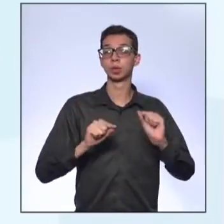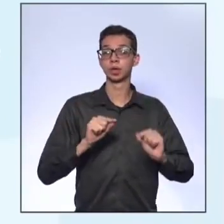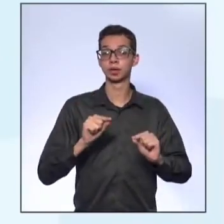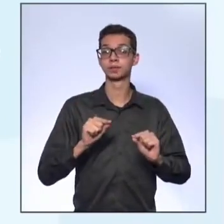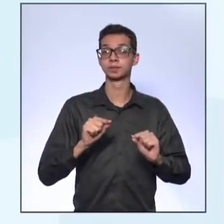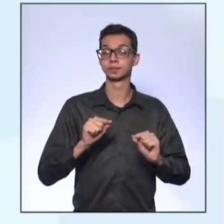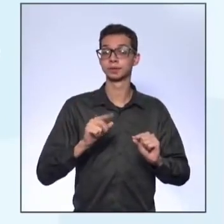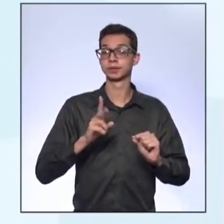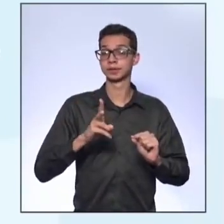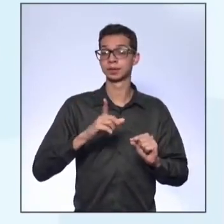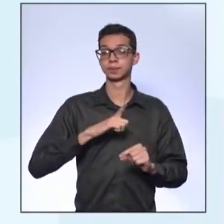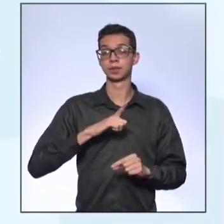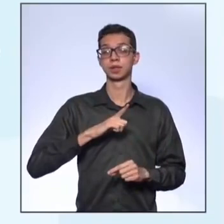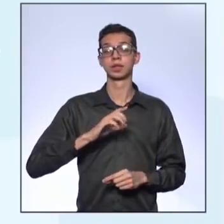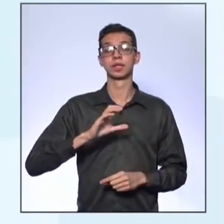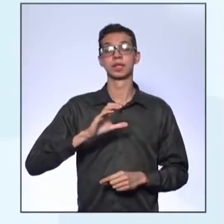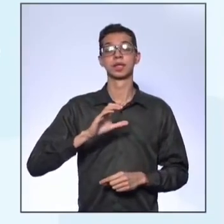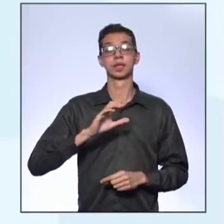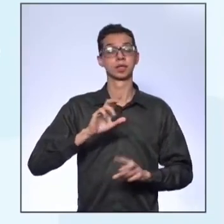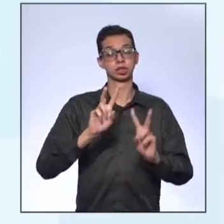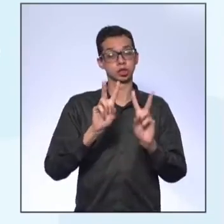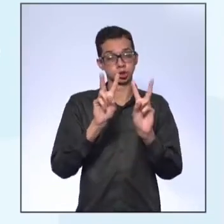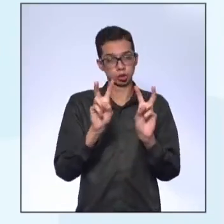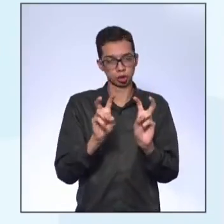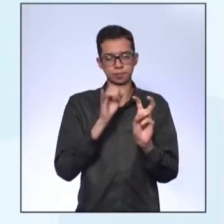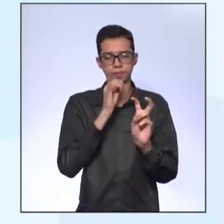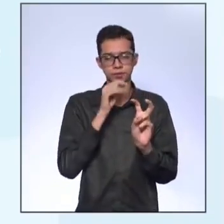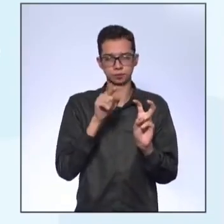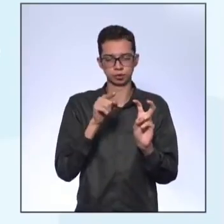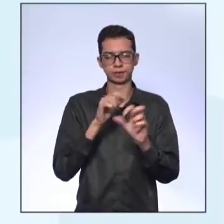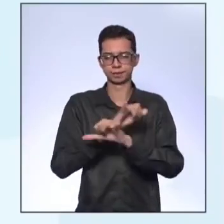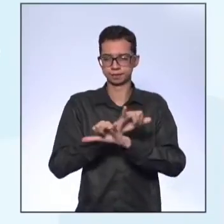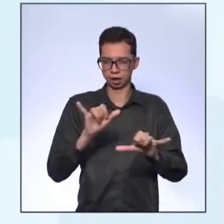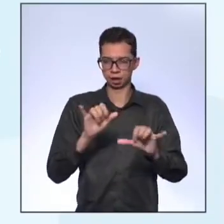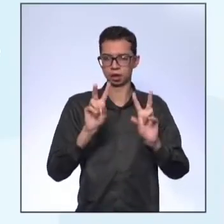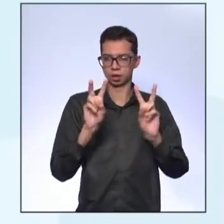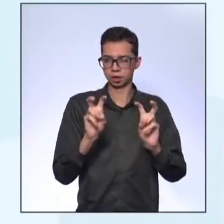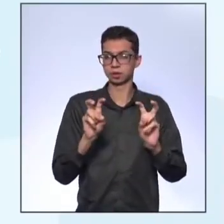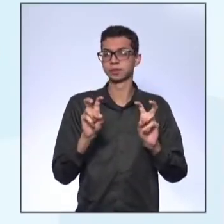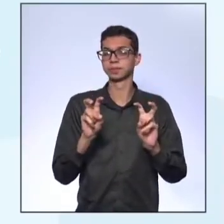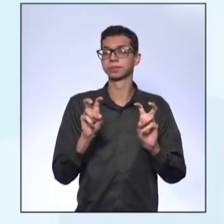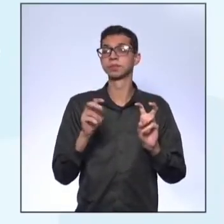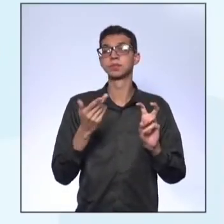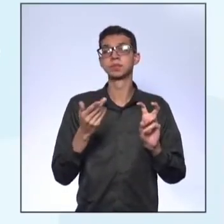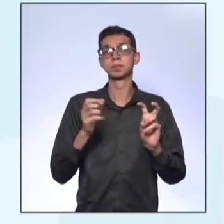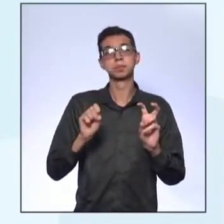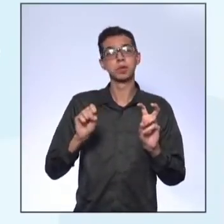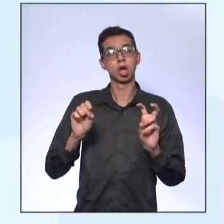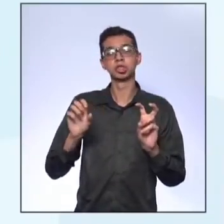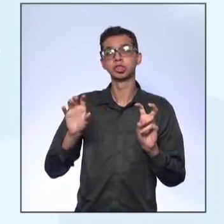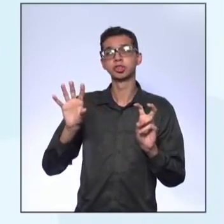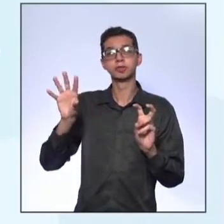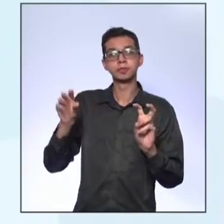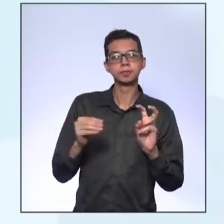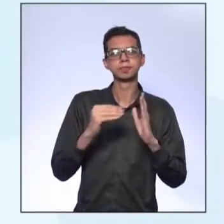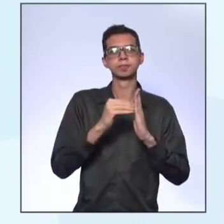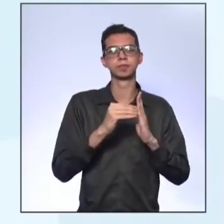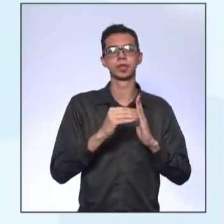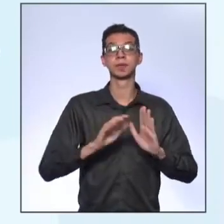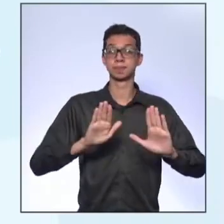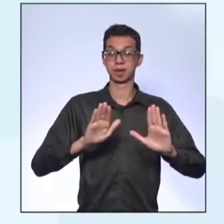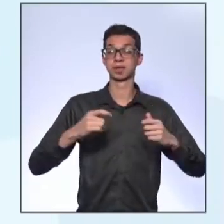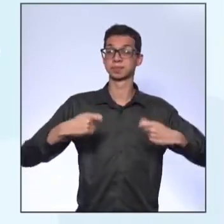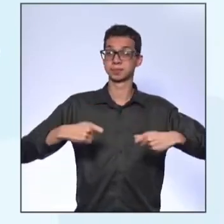citações intertextuais. Então, se tem relação com o tema que você está falando, você pode citar, desde que tenha relação. Não é